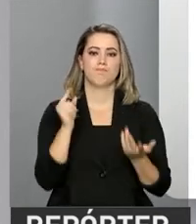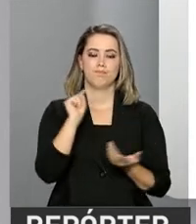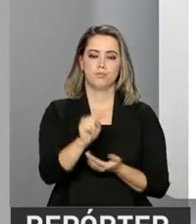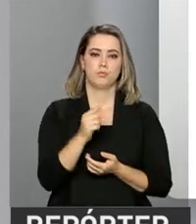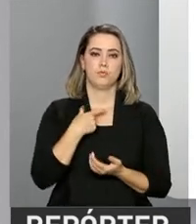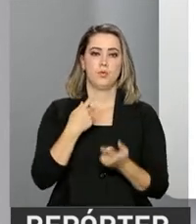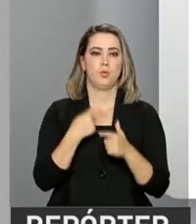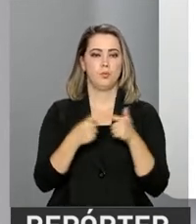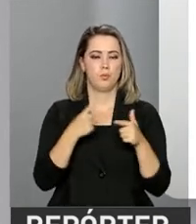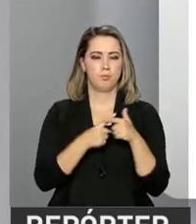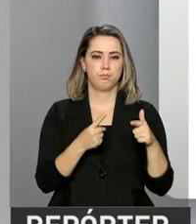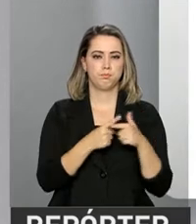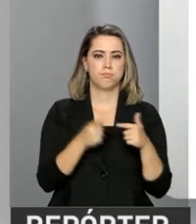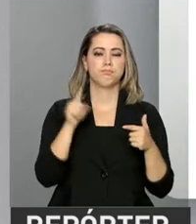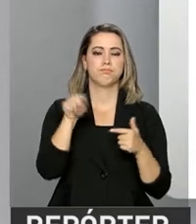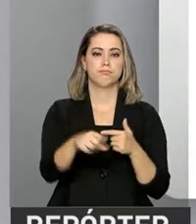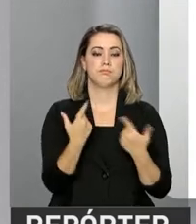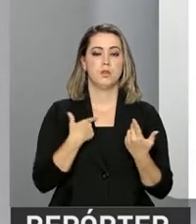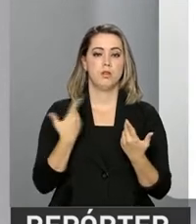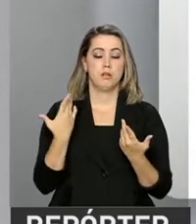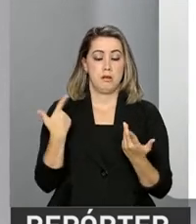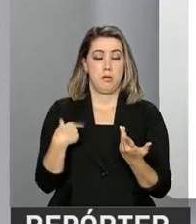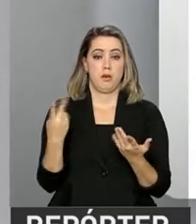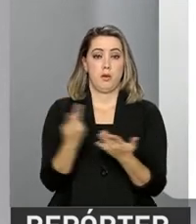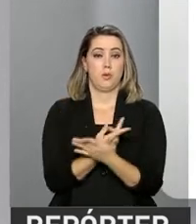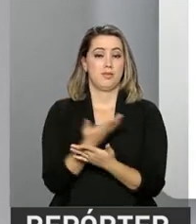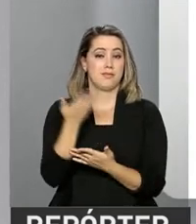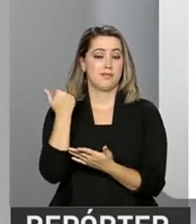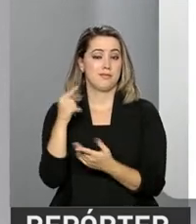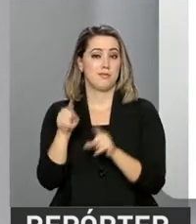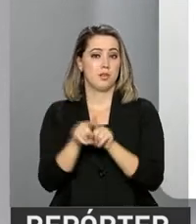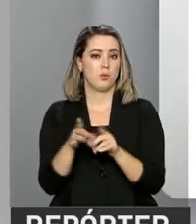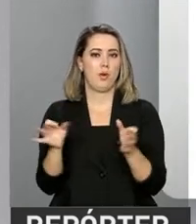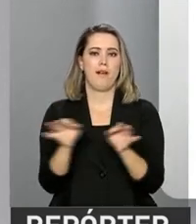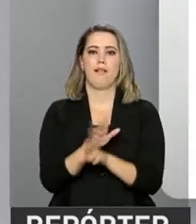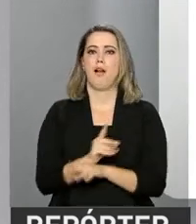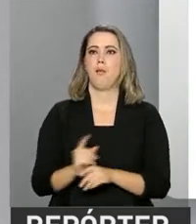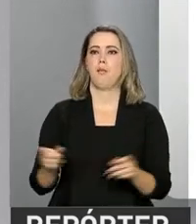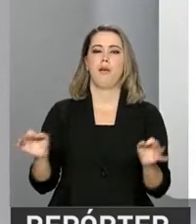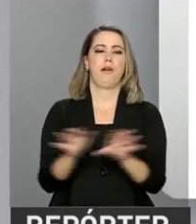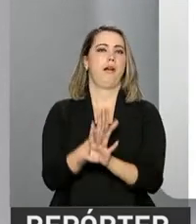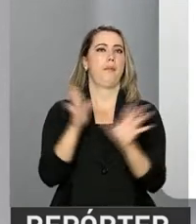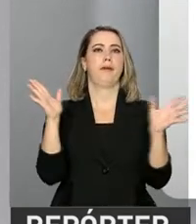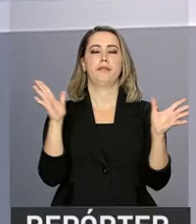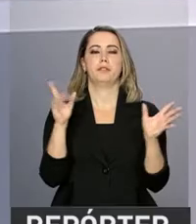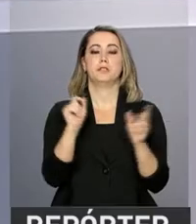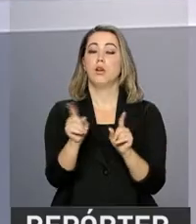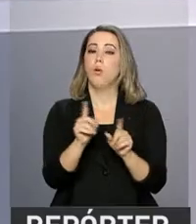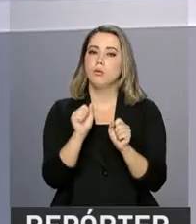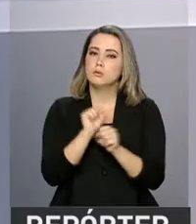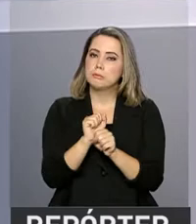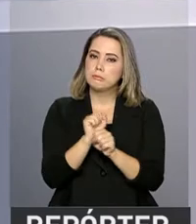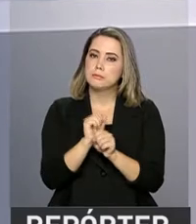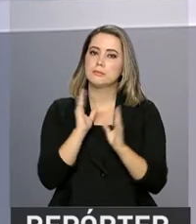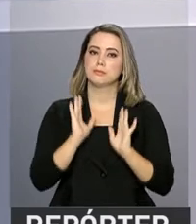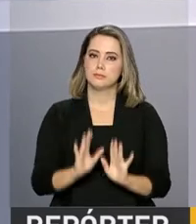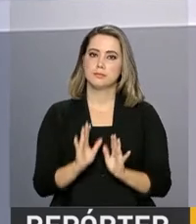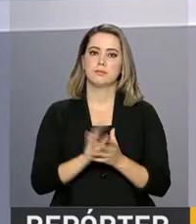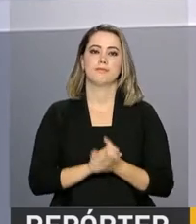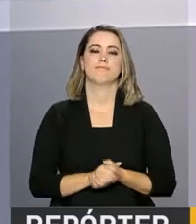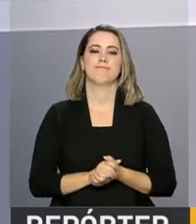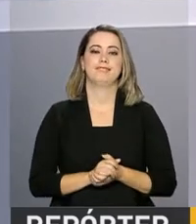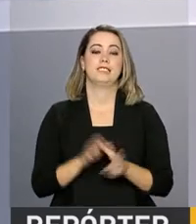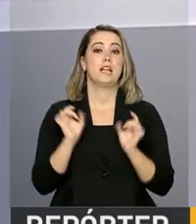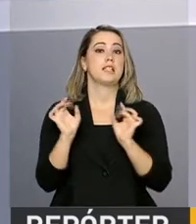recessão tão forte quanto a dos últimos anos não desaparecem do dia para a noite e as vendas do comércio